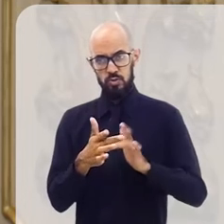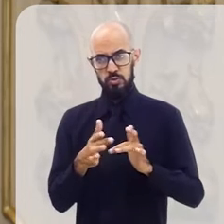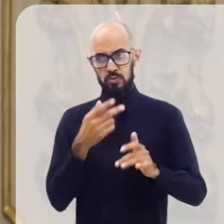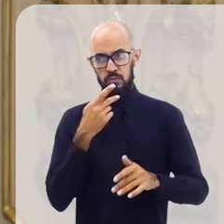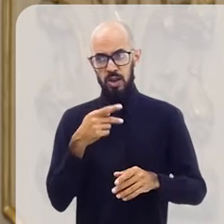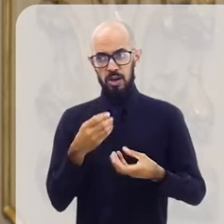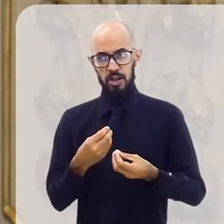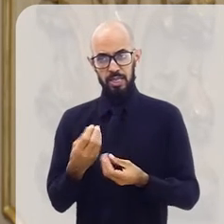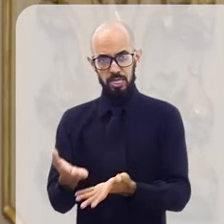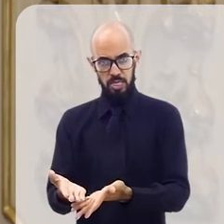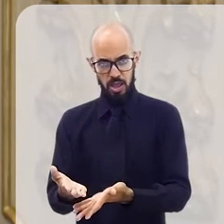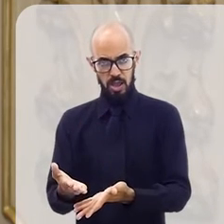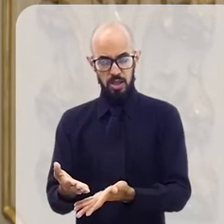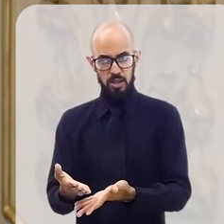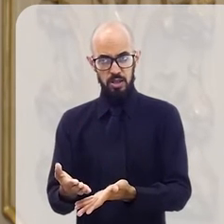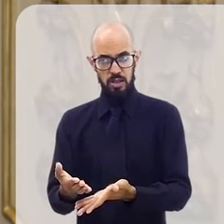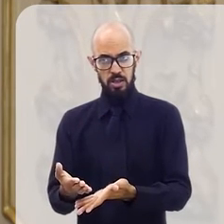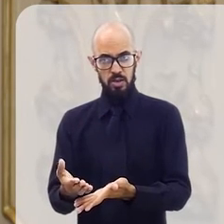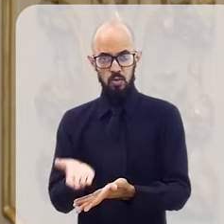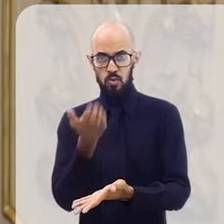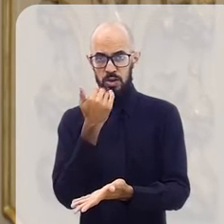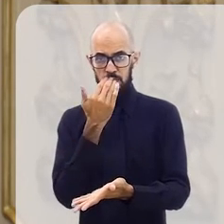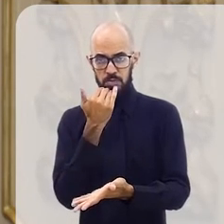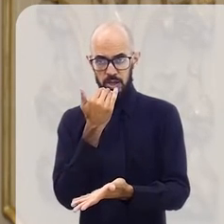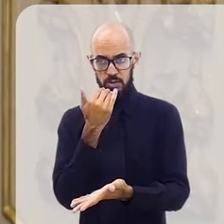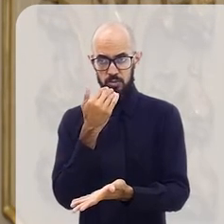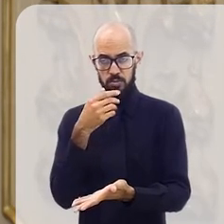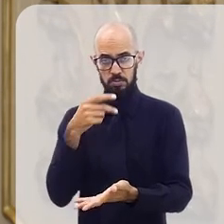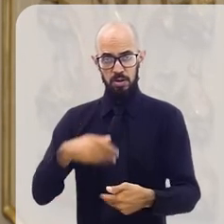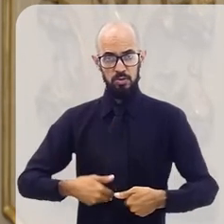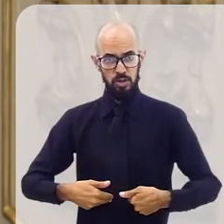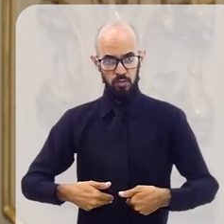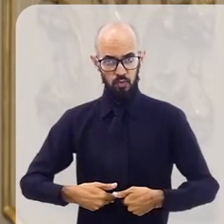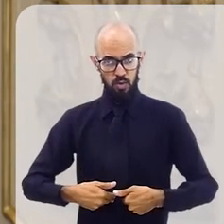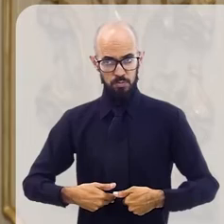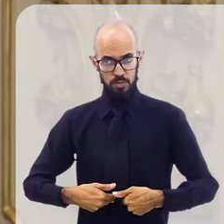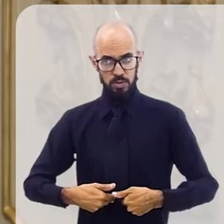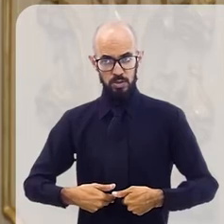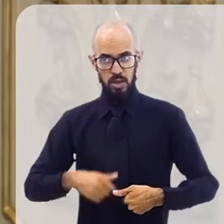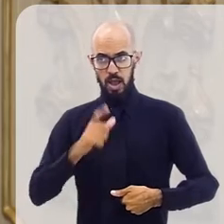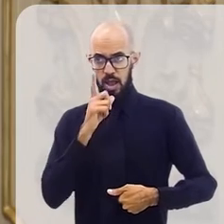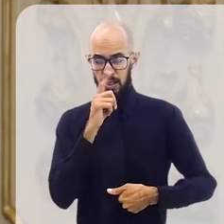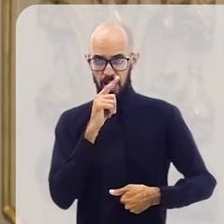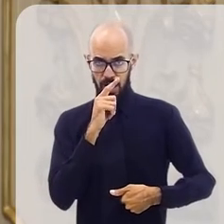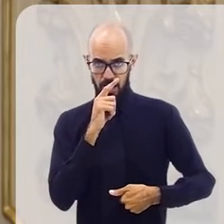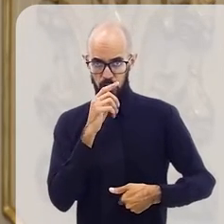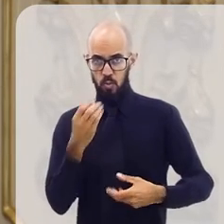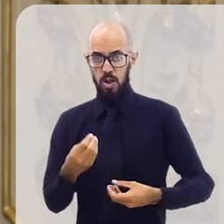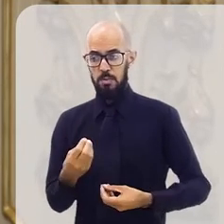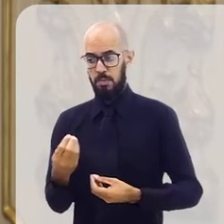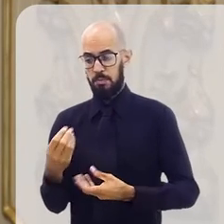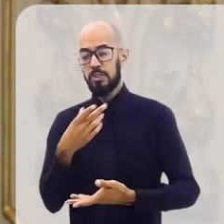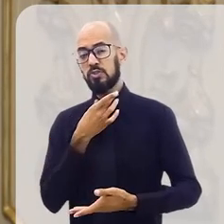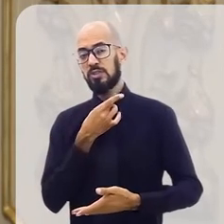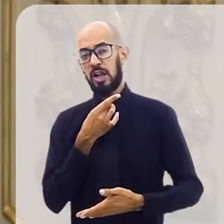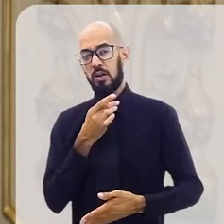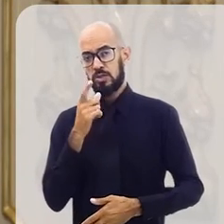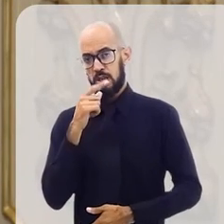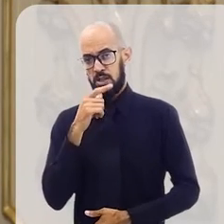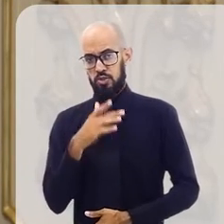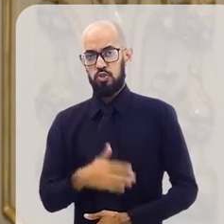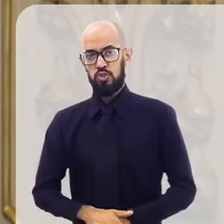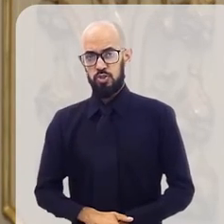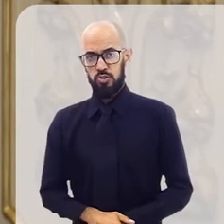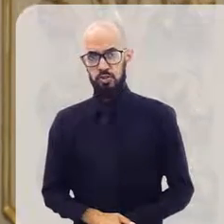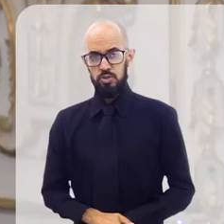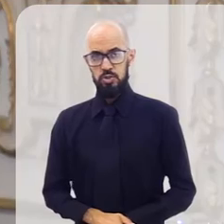falar a respeito de dar são os ovos e misericórdia da o alimento a quem tem fome né a bebida de dar de